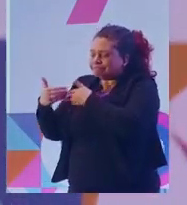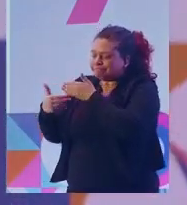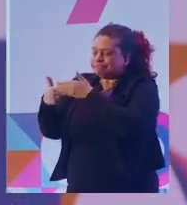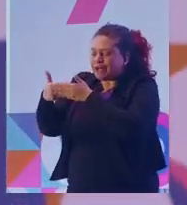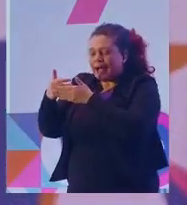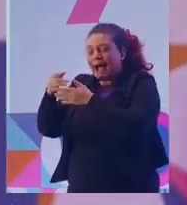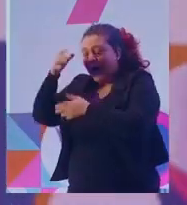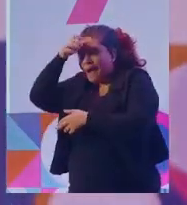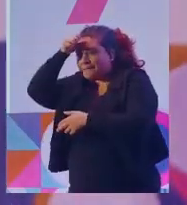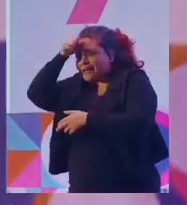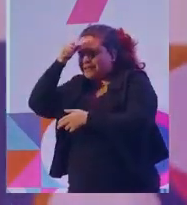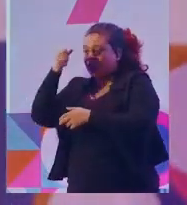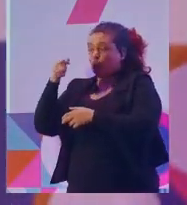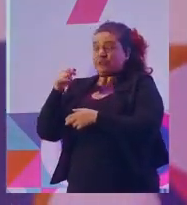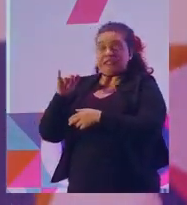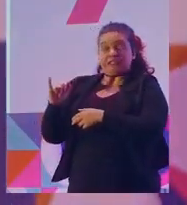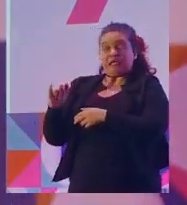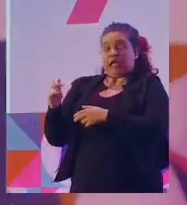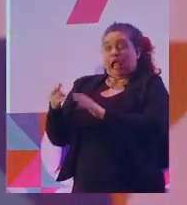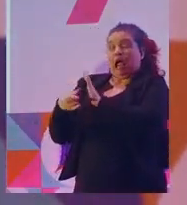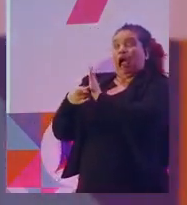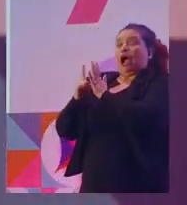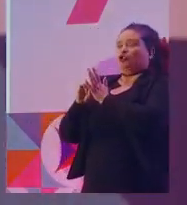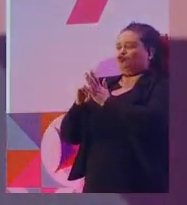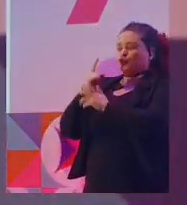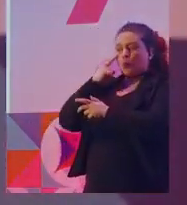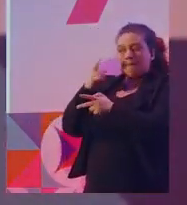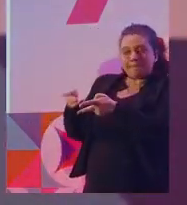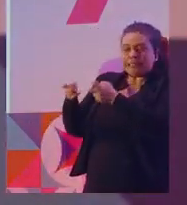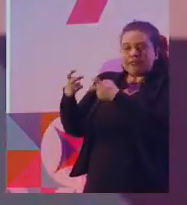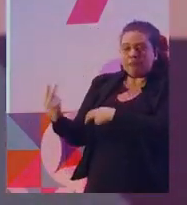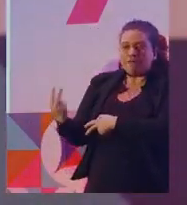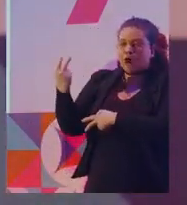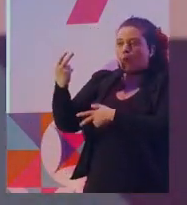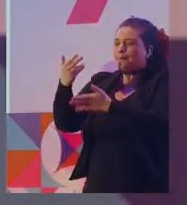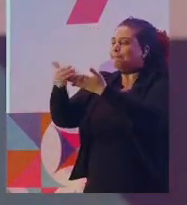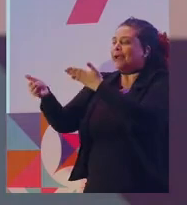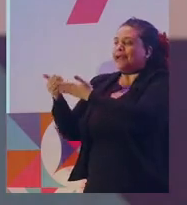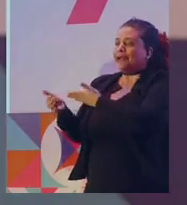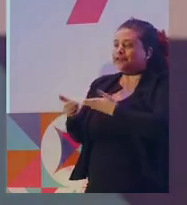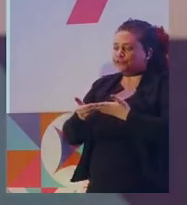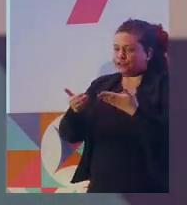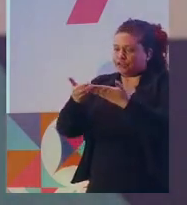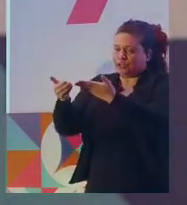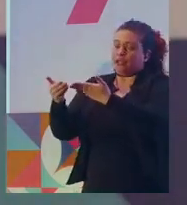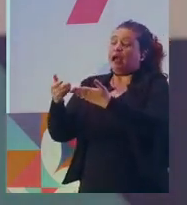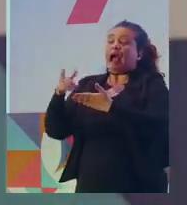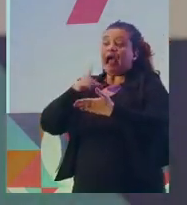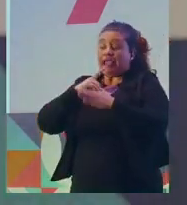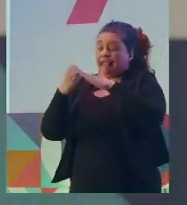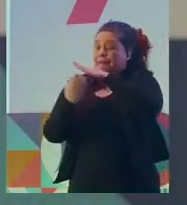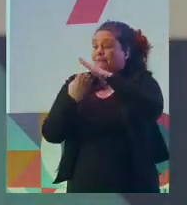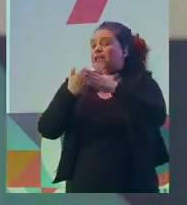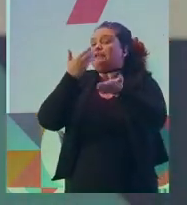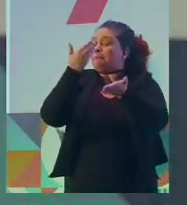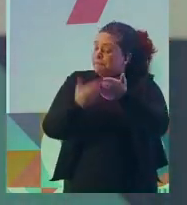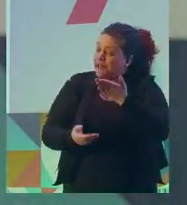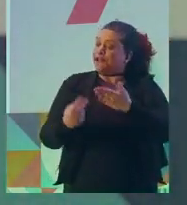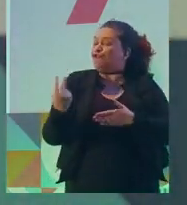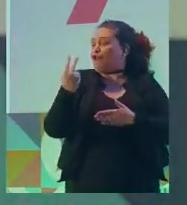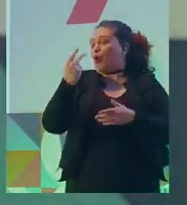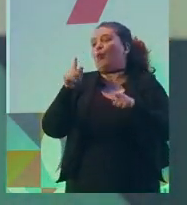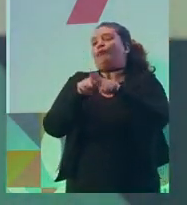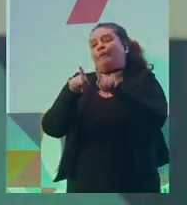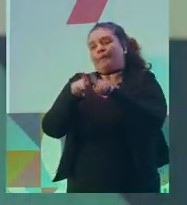aprendemos que se não nos organizamos e não vemos o valor, a coisa acaba se perdendo e a organização perde valor